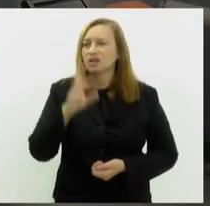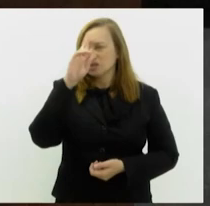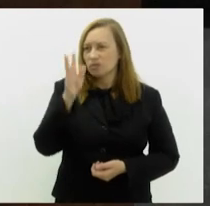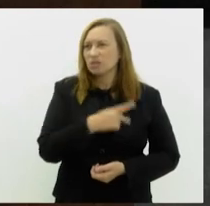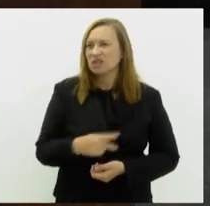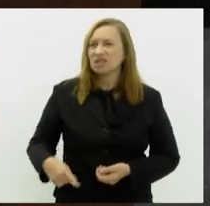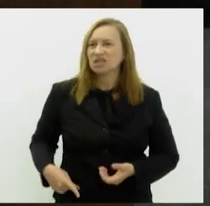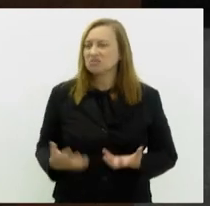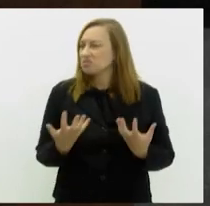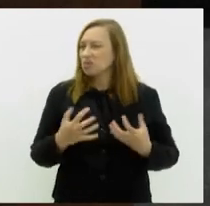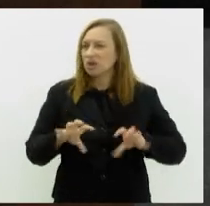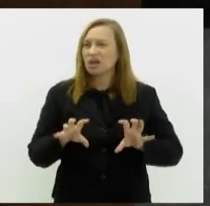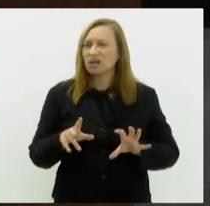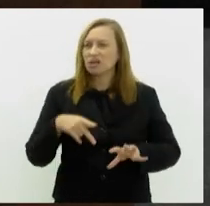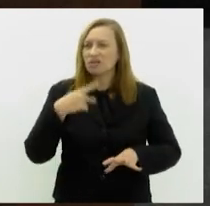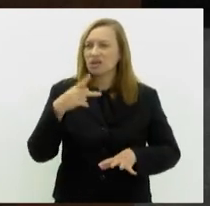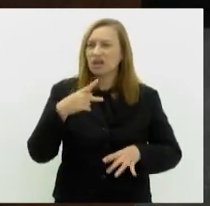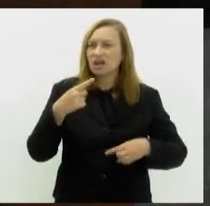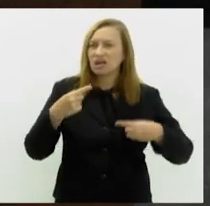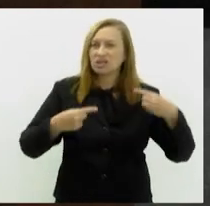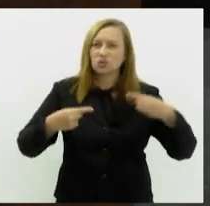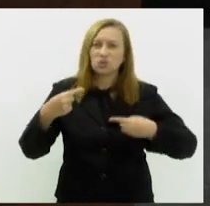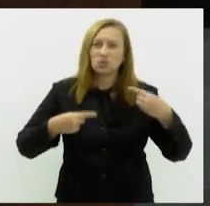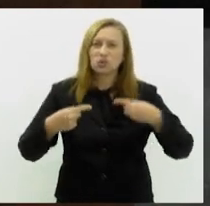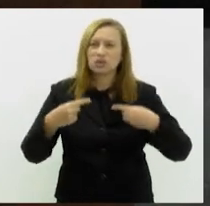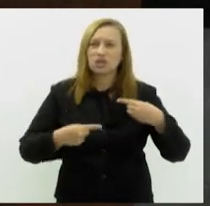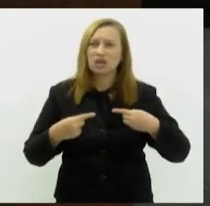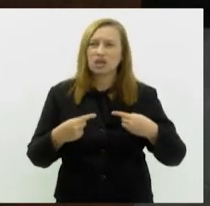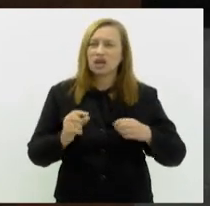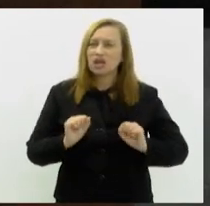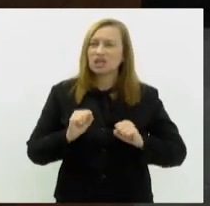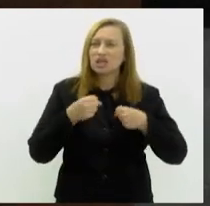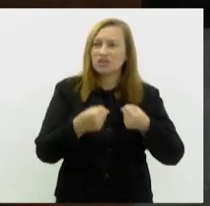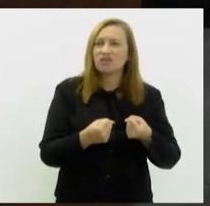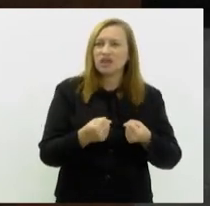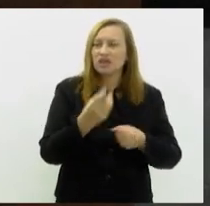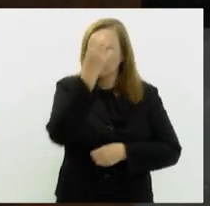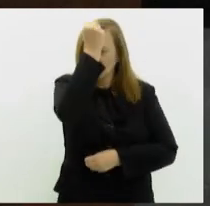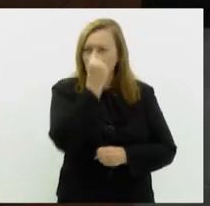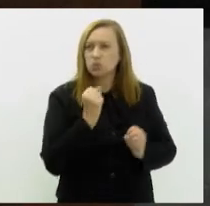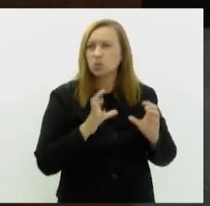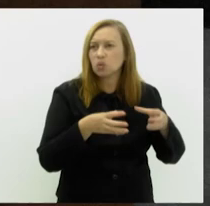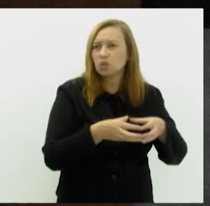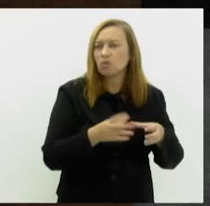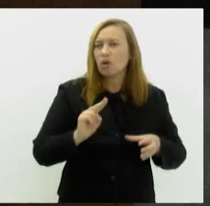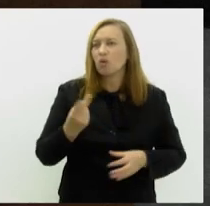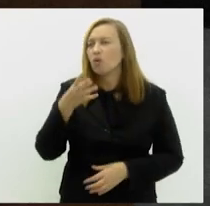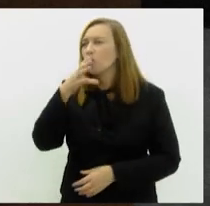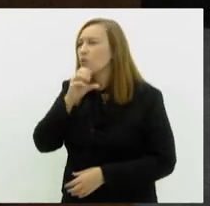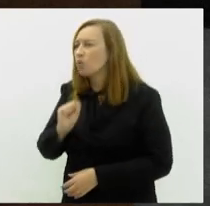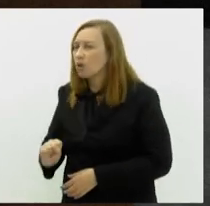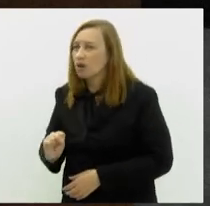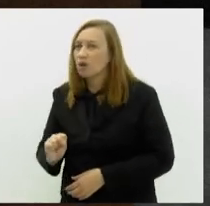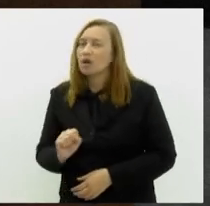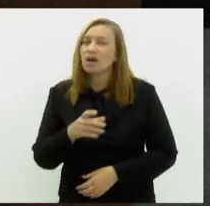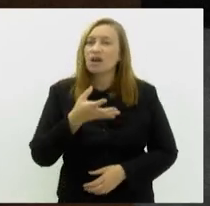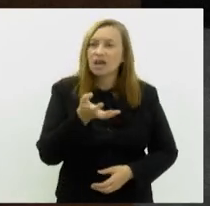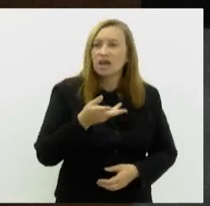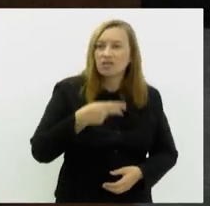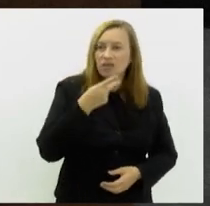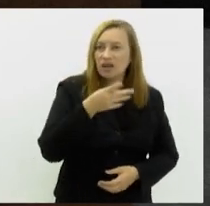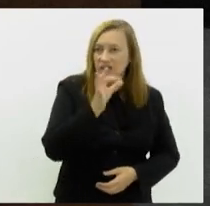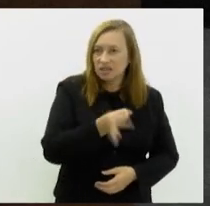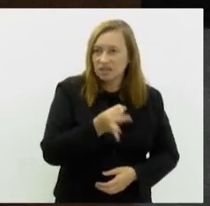eu não quero entrar no nível do debate sobre a defesa do Hamas ou de Israel. Eu quero aqui esclarecer, de fato, já que eu